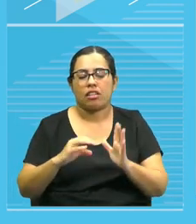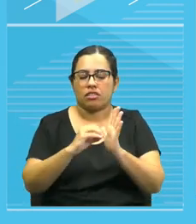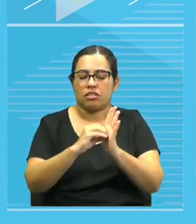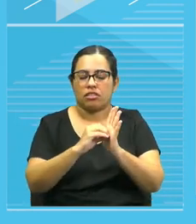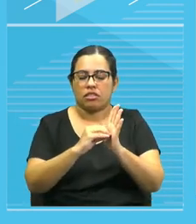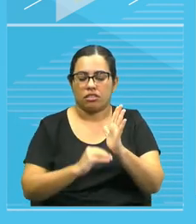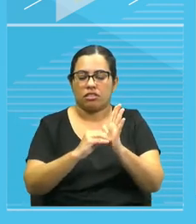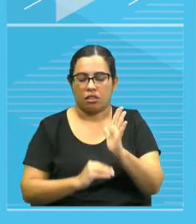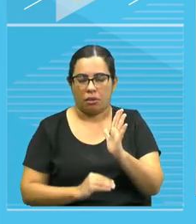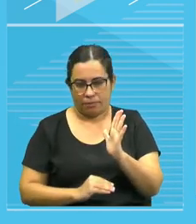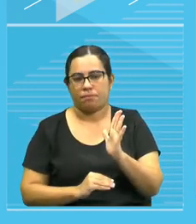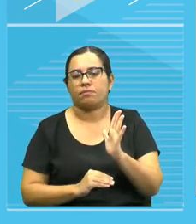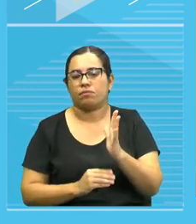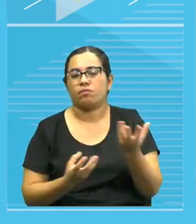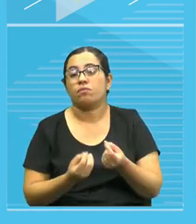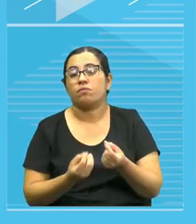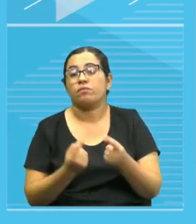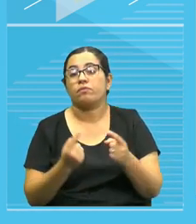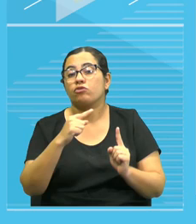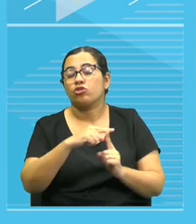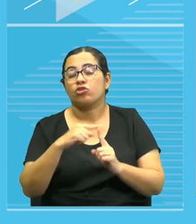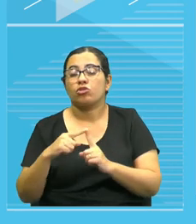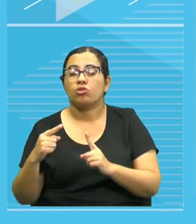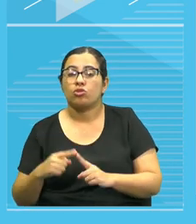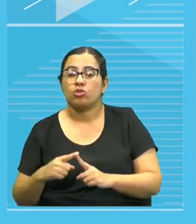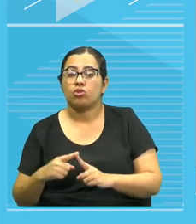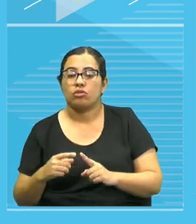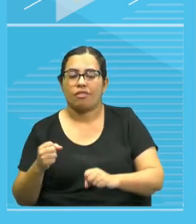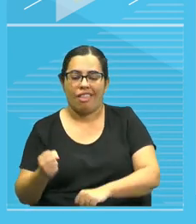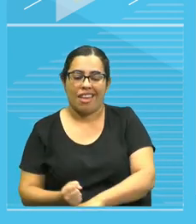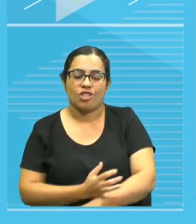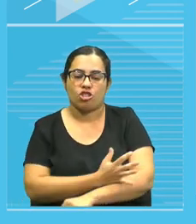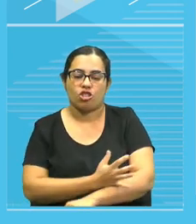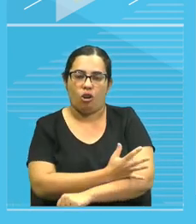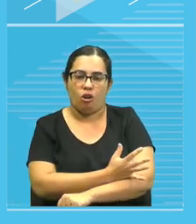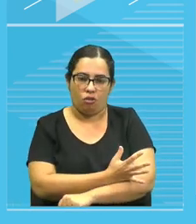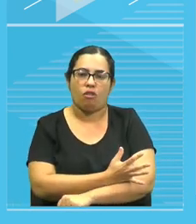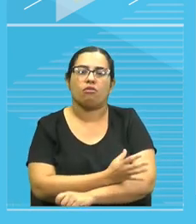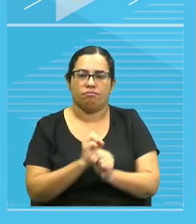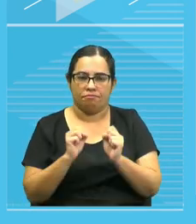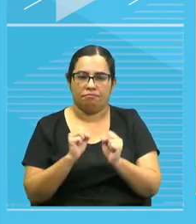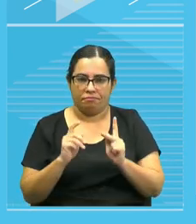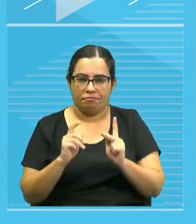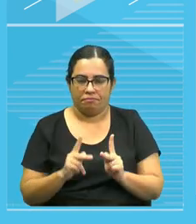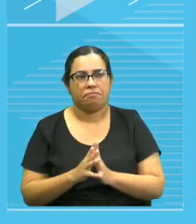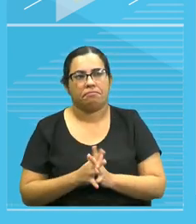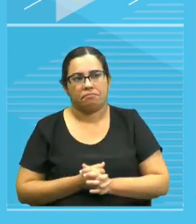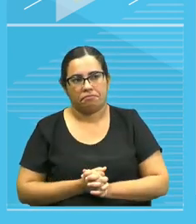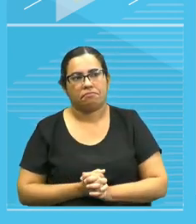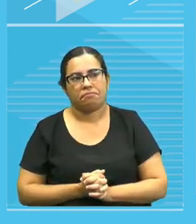então nós temos uma reação do tipo exotérmica beleza